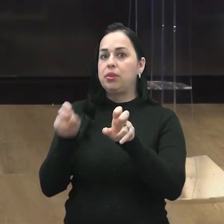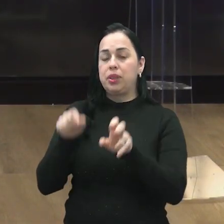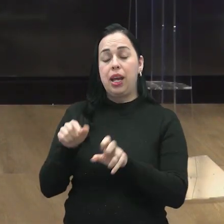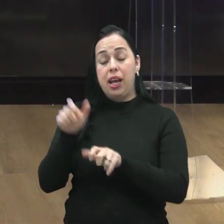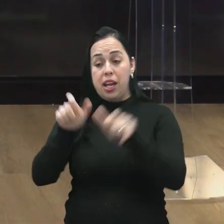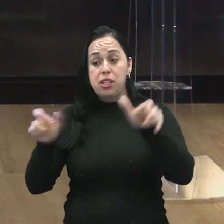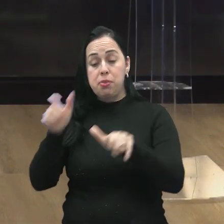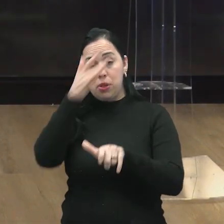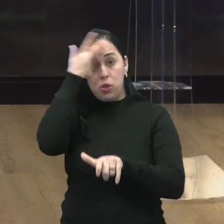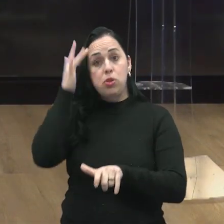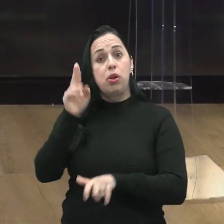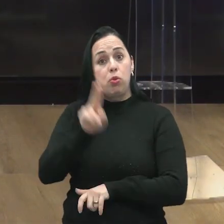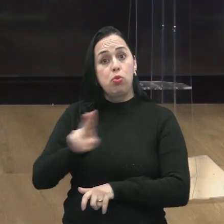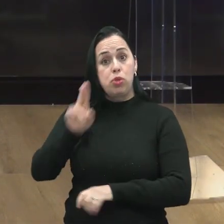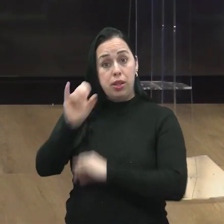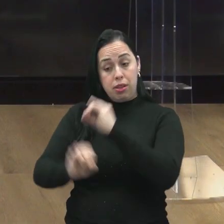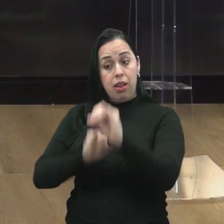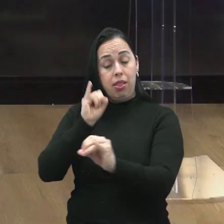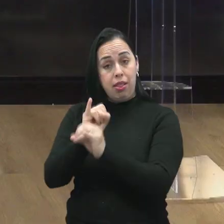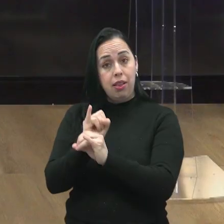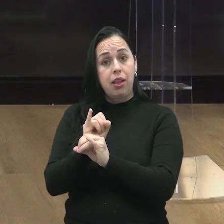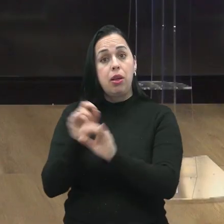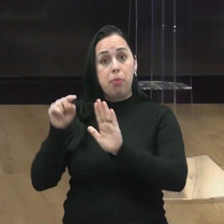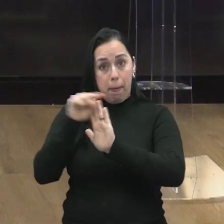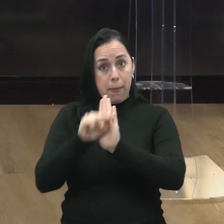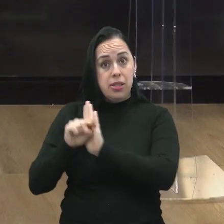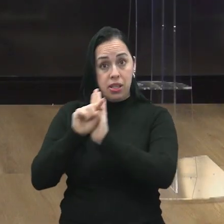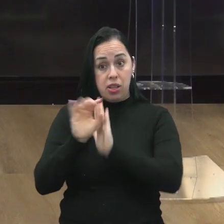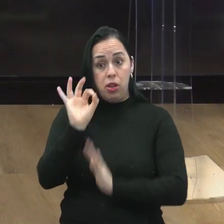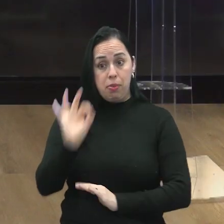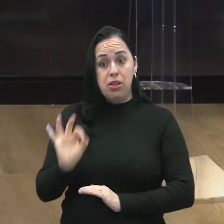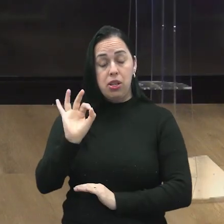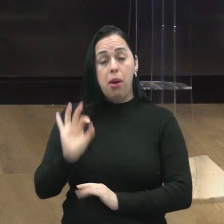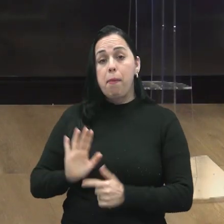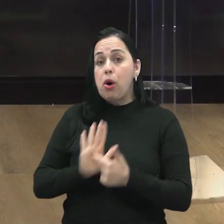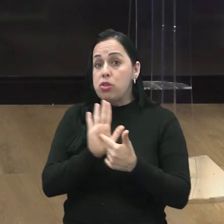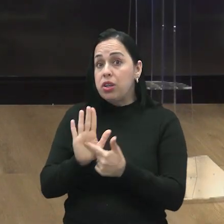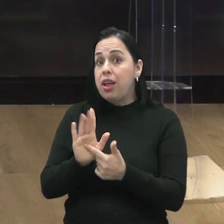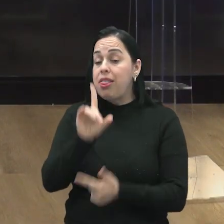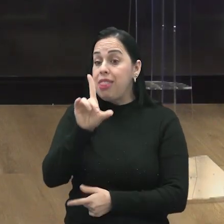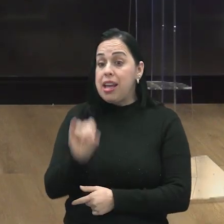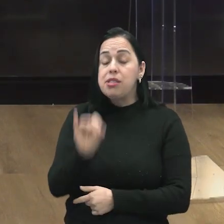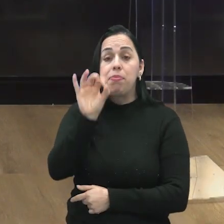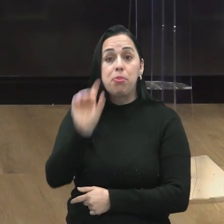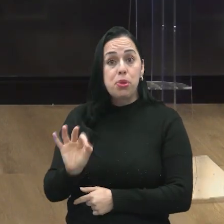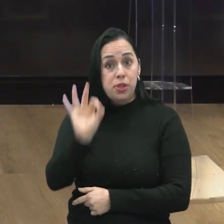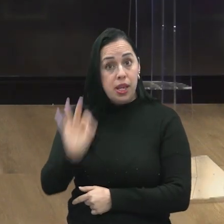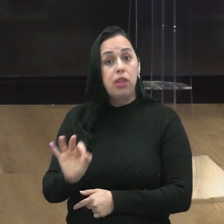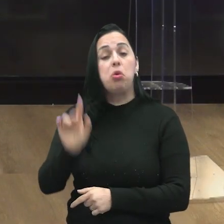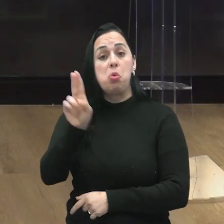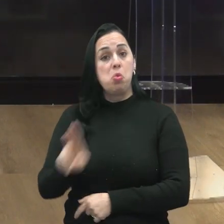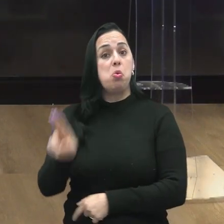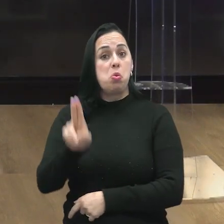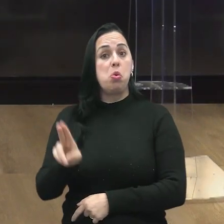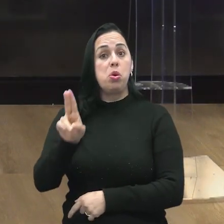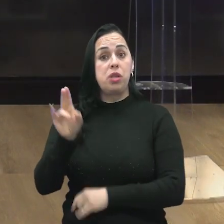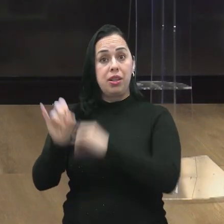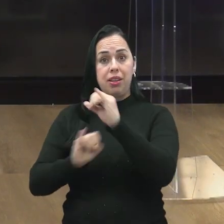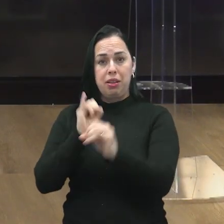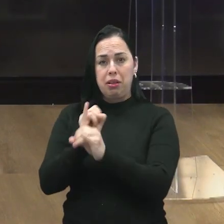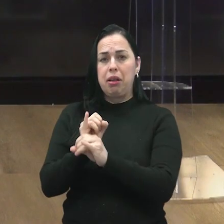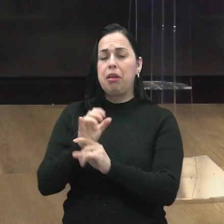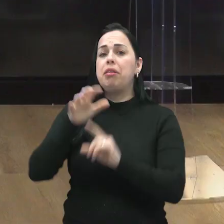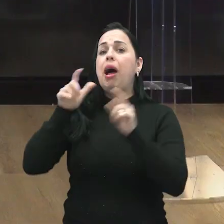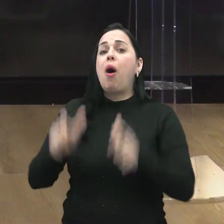do acesso à internet em locais públicos. Pesquisa do IBGE mostra que mais de 10% da população já usa a rede em